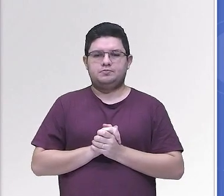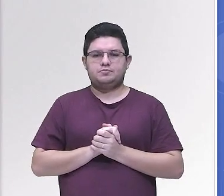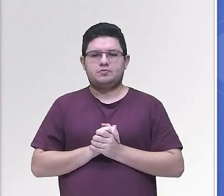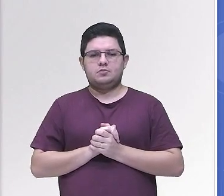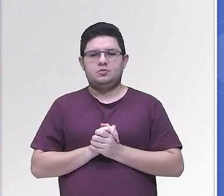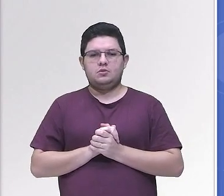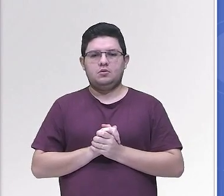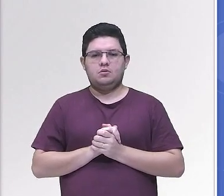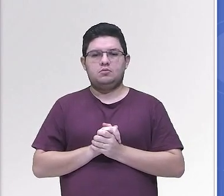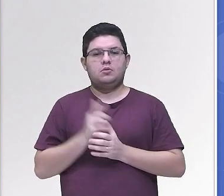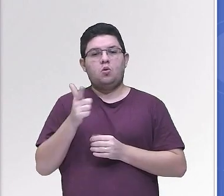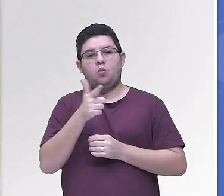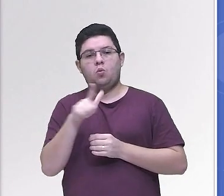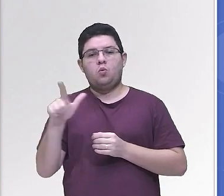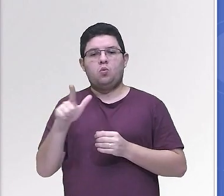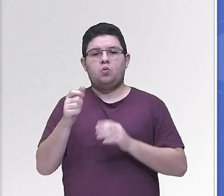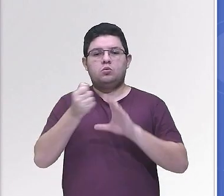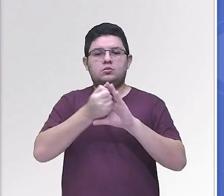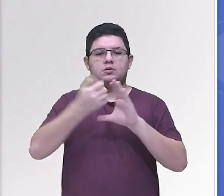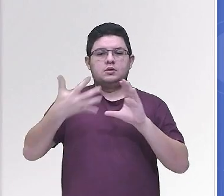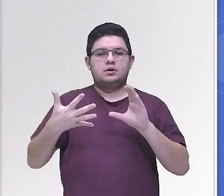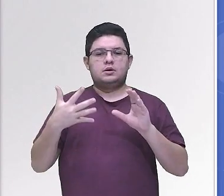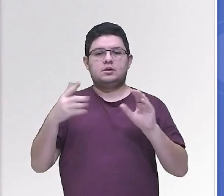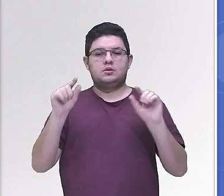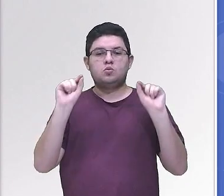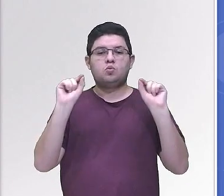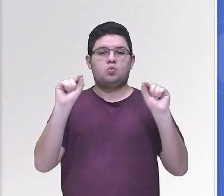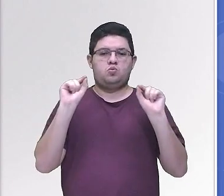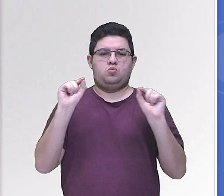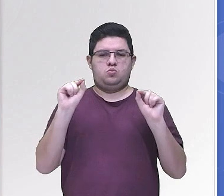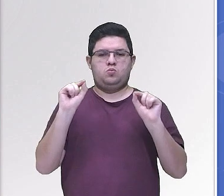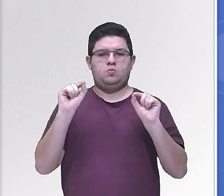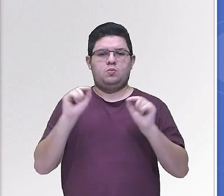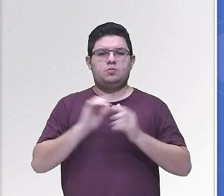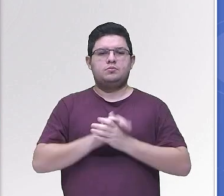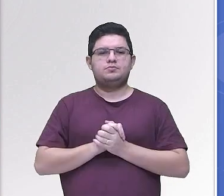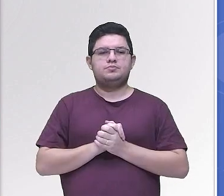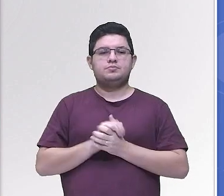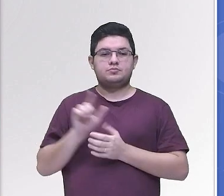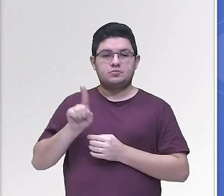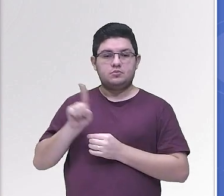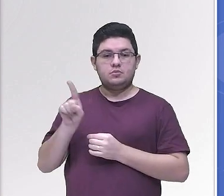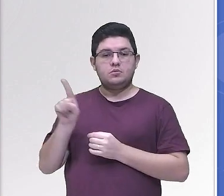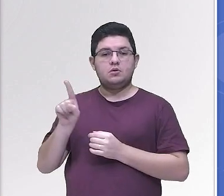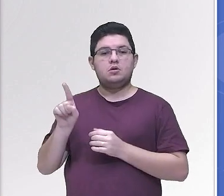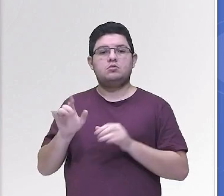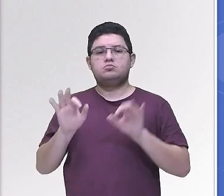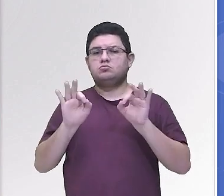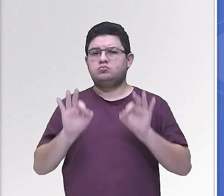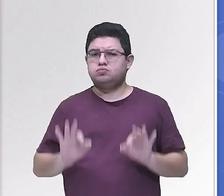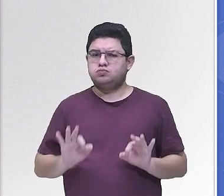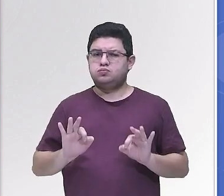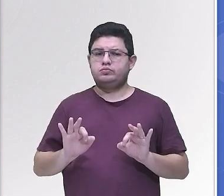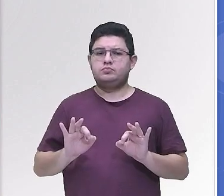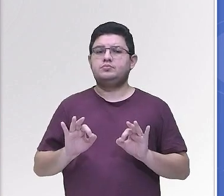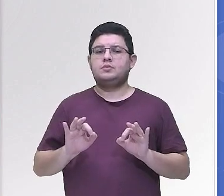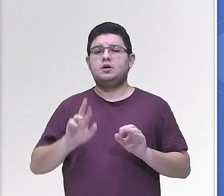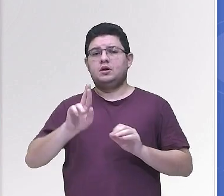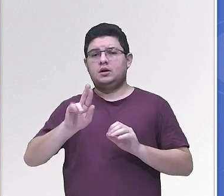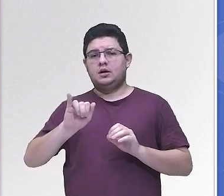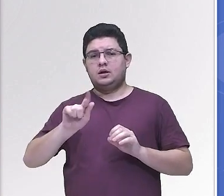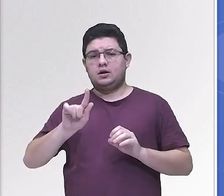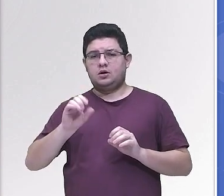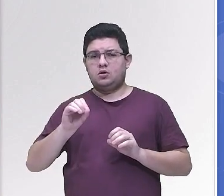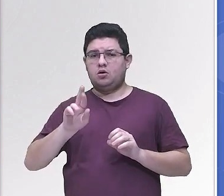filosófica, qual é? Ela é rigorosa. Exatamente, meus queridos alunos da primeira série do ensino